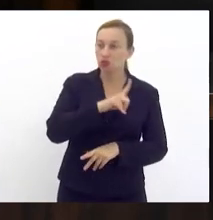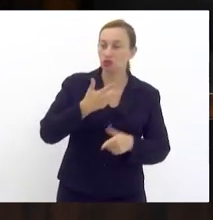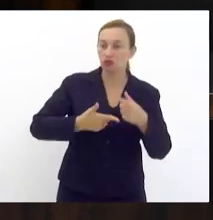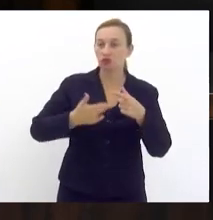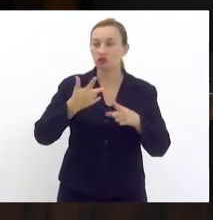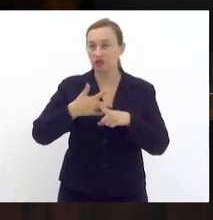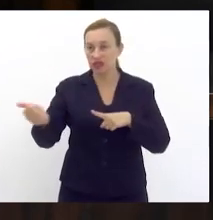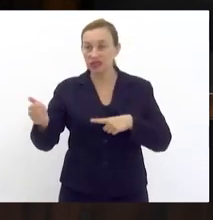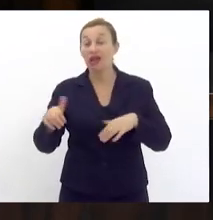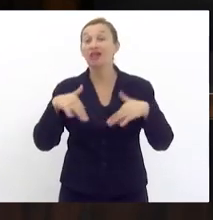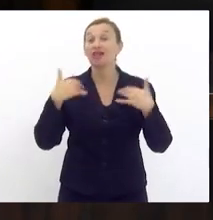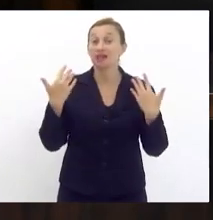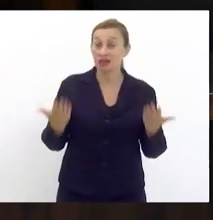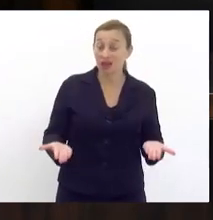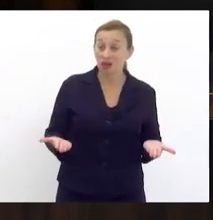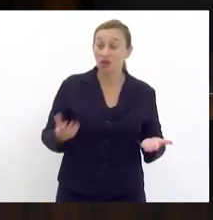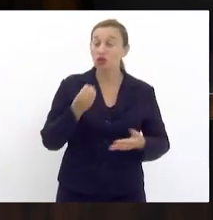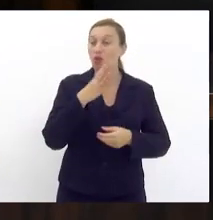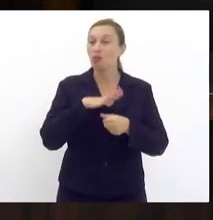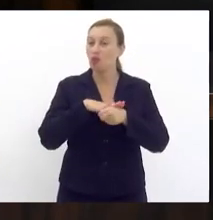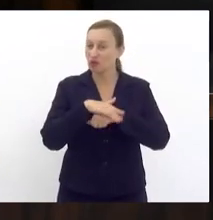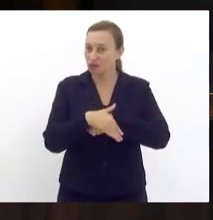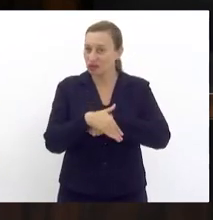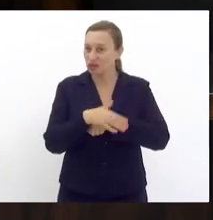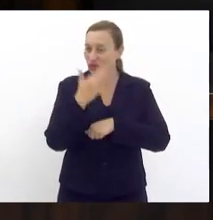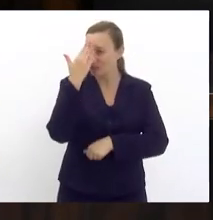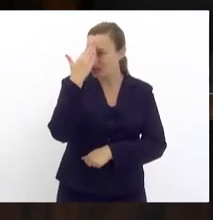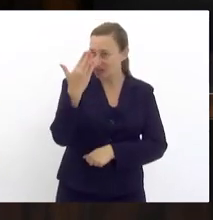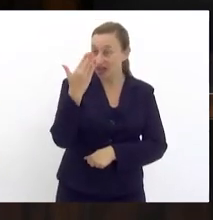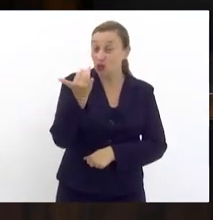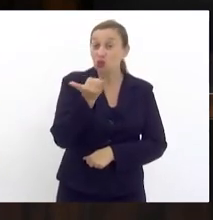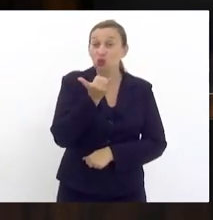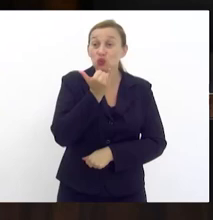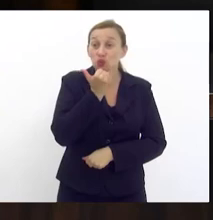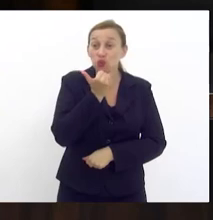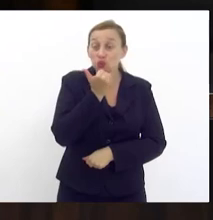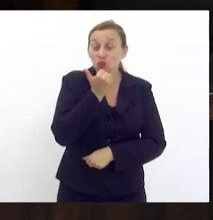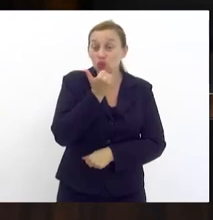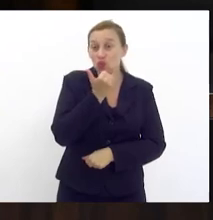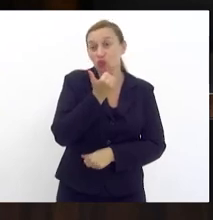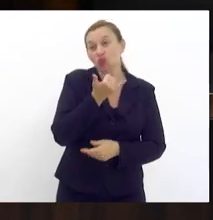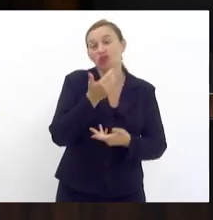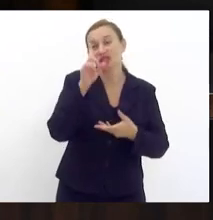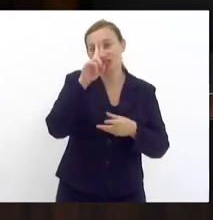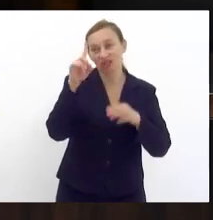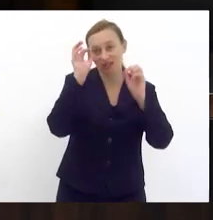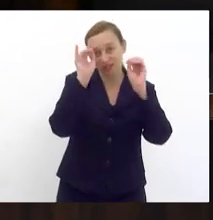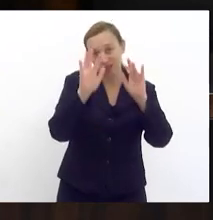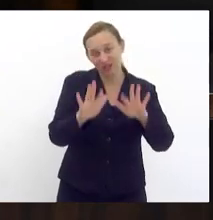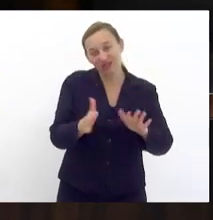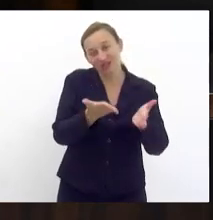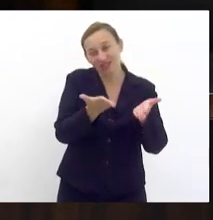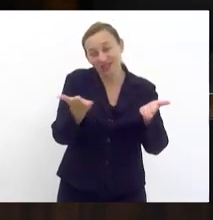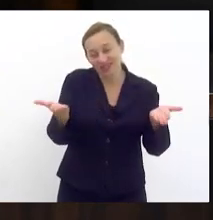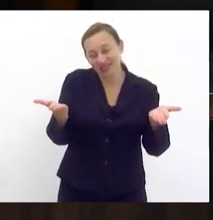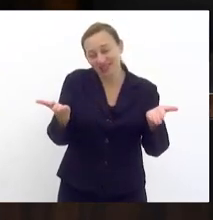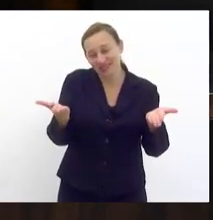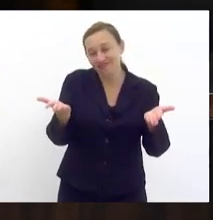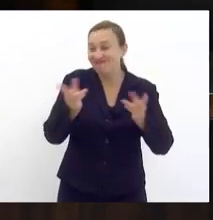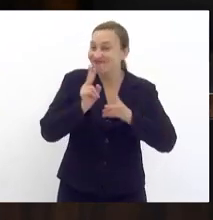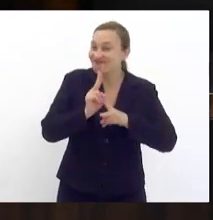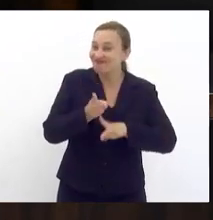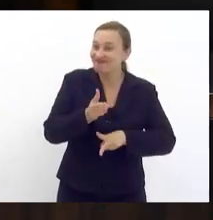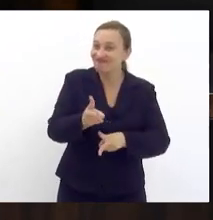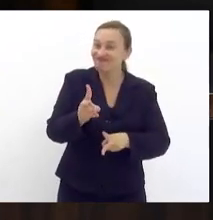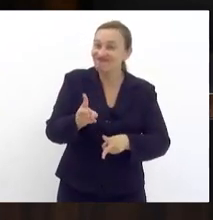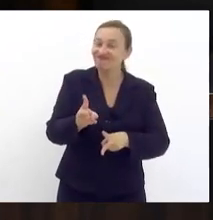vencer. Então, tenha uma boa noite, muito obrigado aí, desculpe qualquer coisa, tá? Que Deus abençoe vocês, que vocês continuem